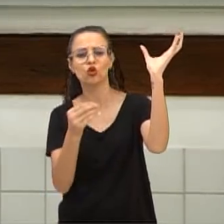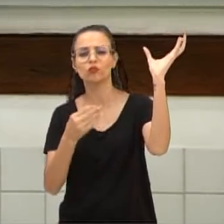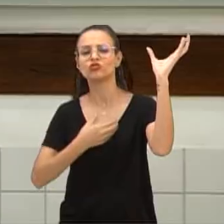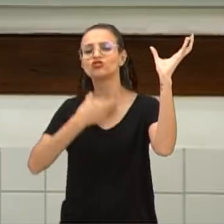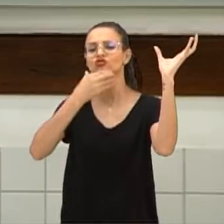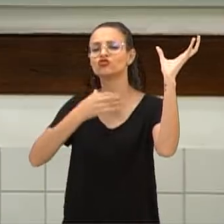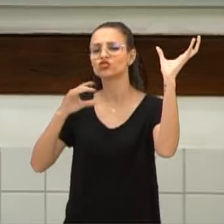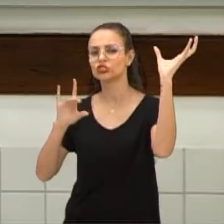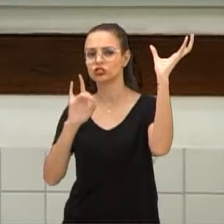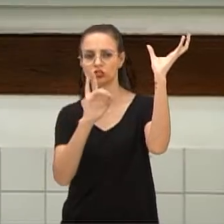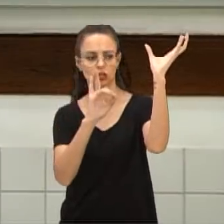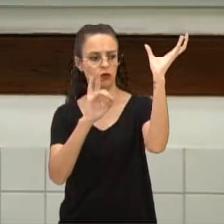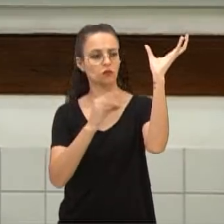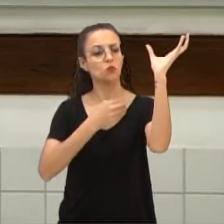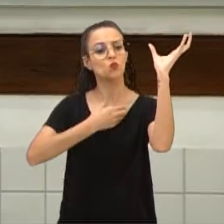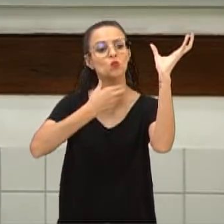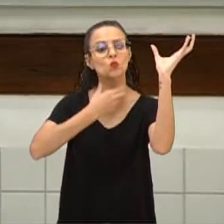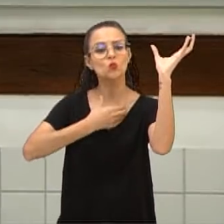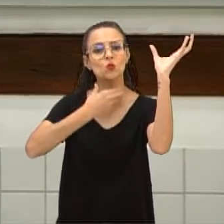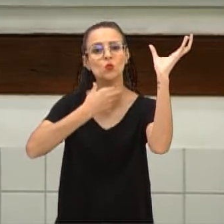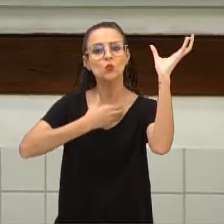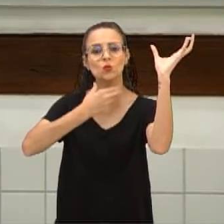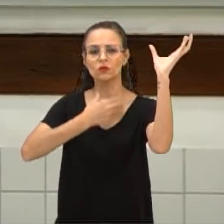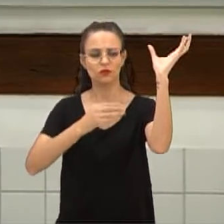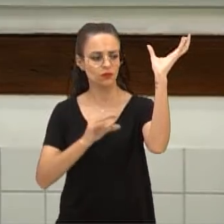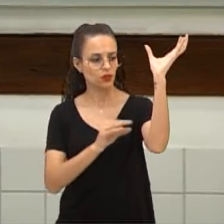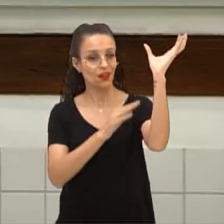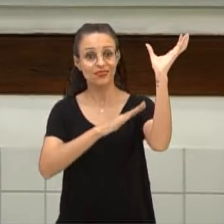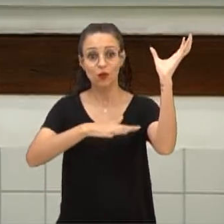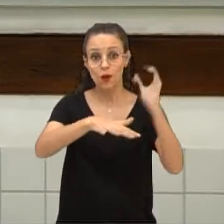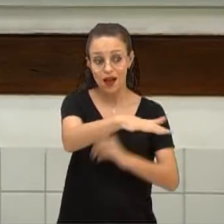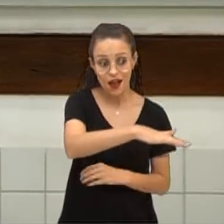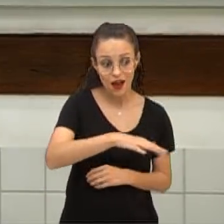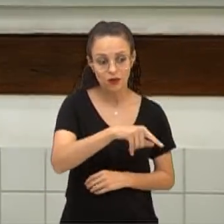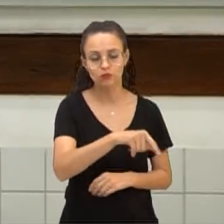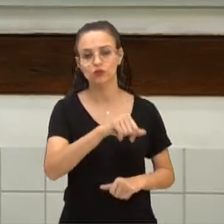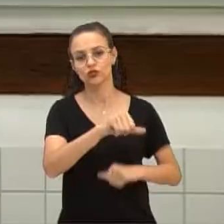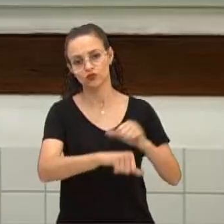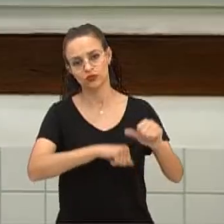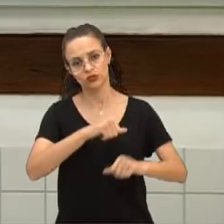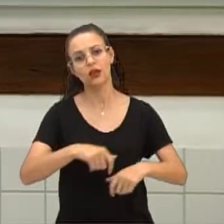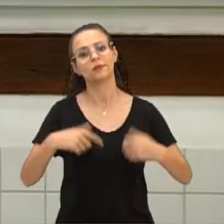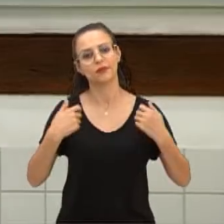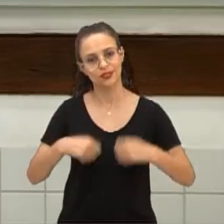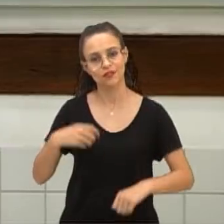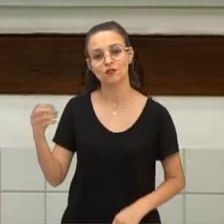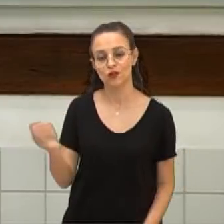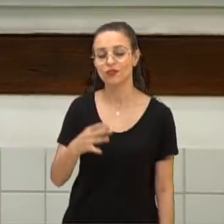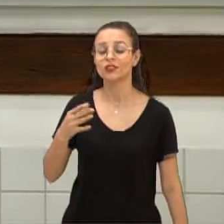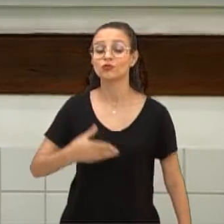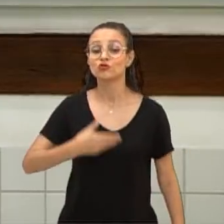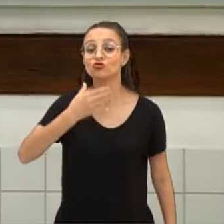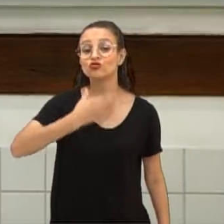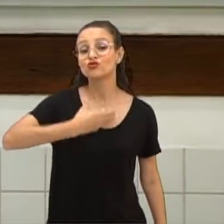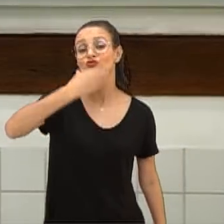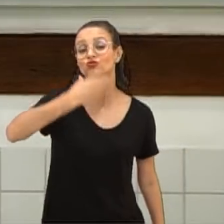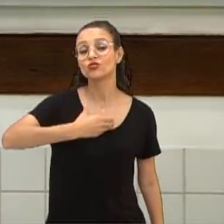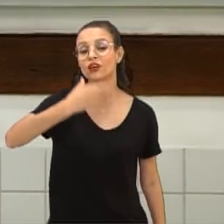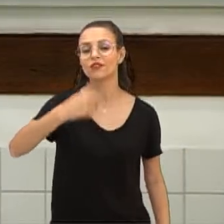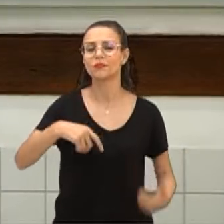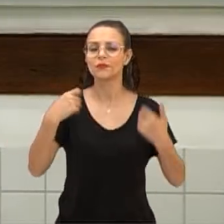tinham o pescoço curto. Então, as modificações no ambiente levaram a novas necessidades. As girafas precisavam